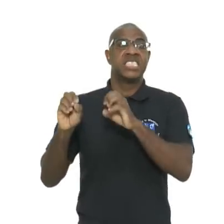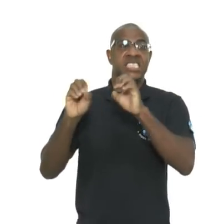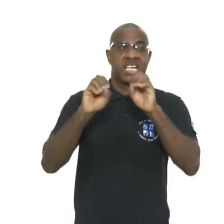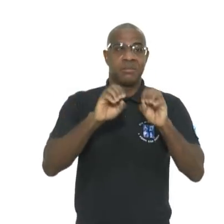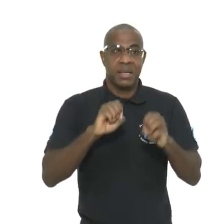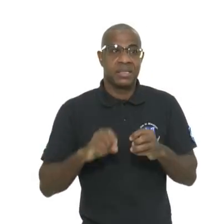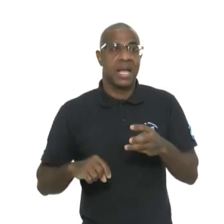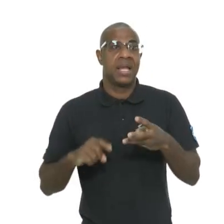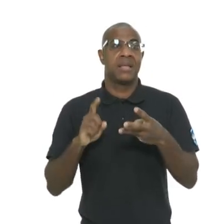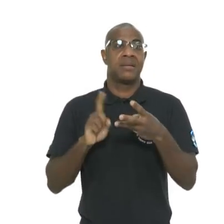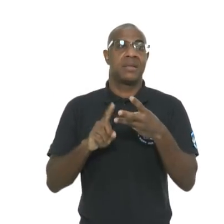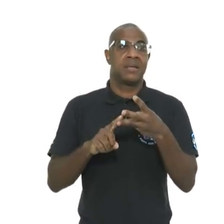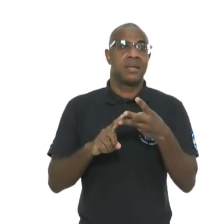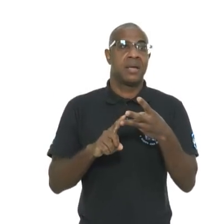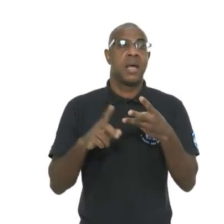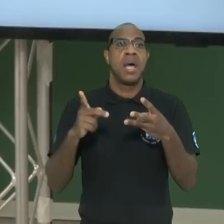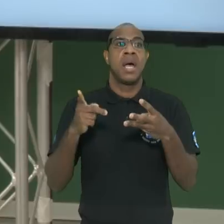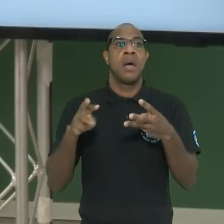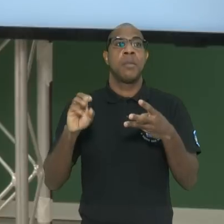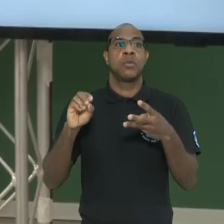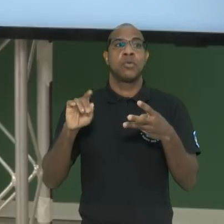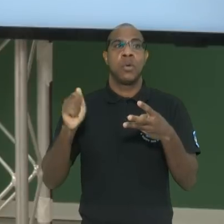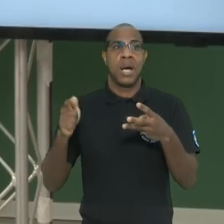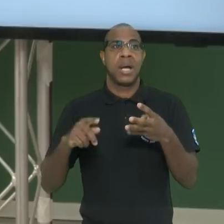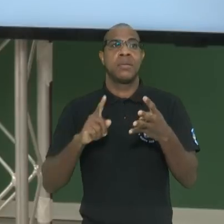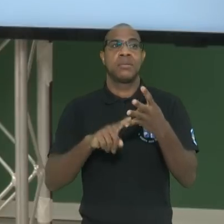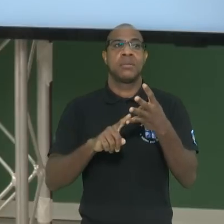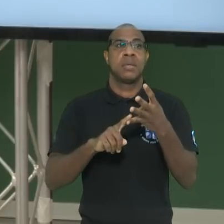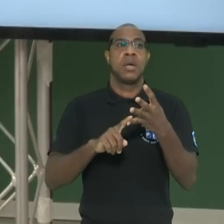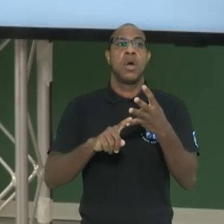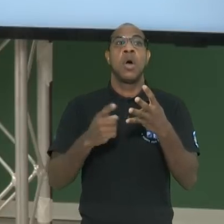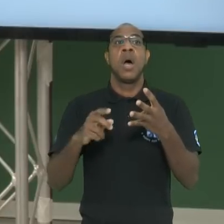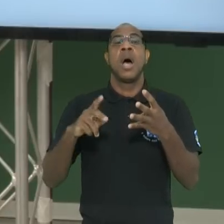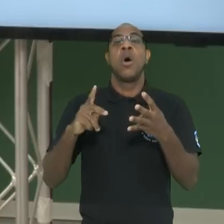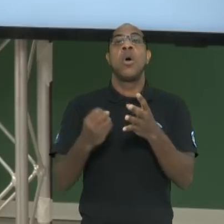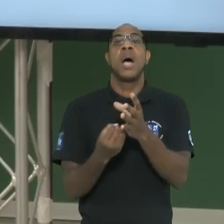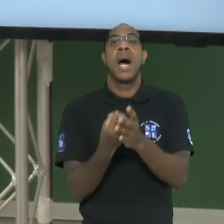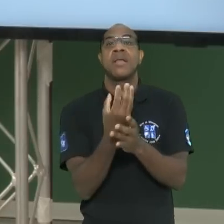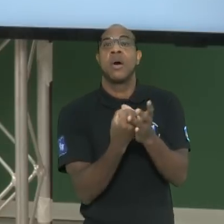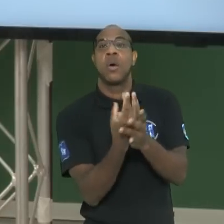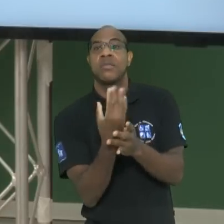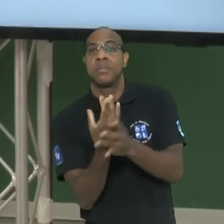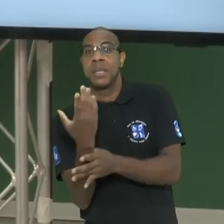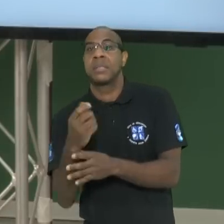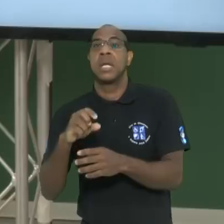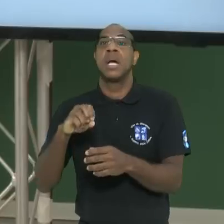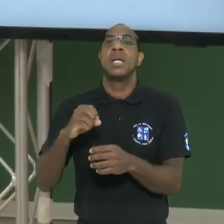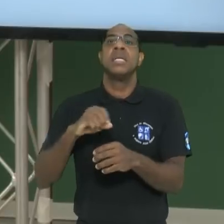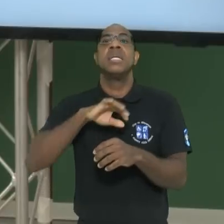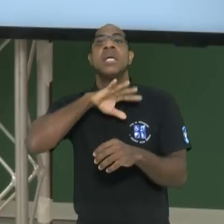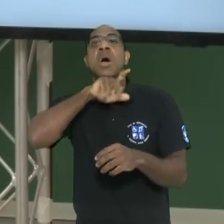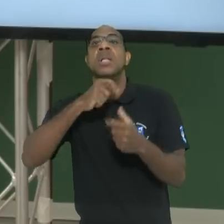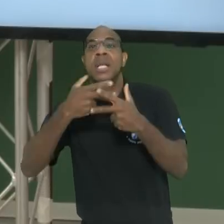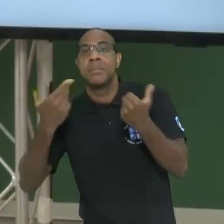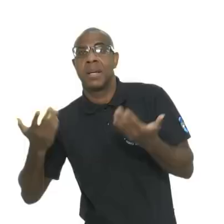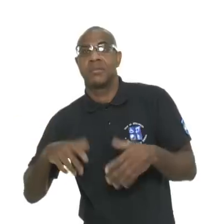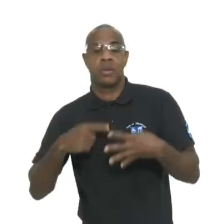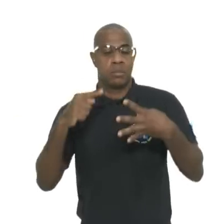os protozoários e algas. Ou letra D, as plantas e os animais? Respondam lá no caderninho de